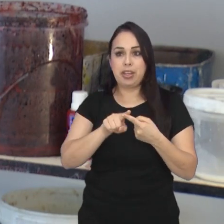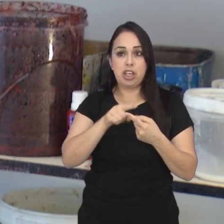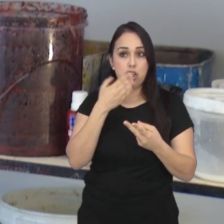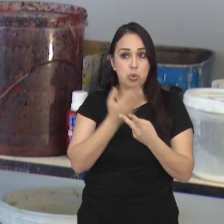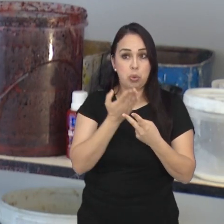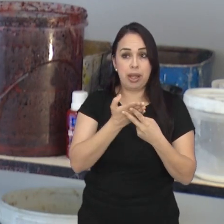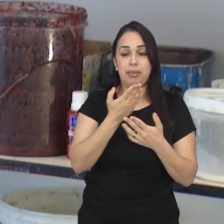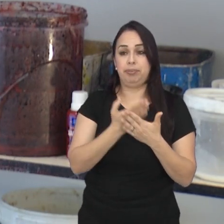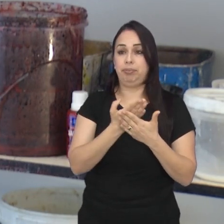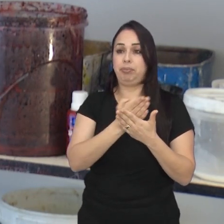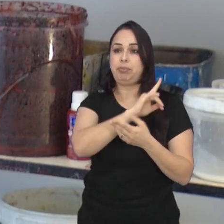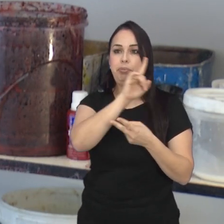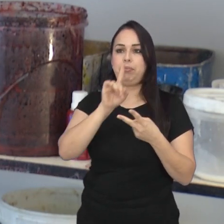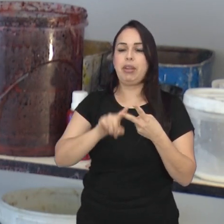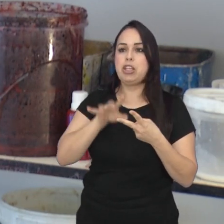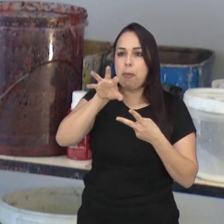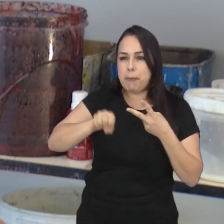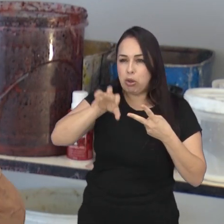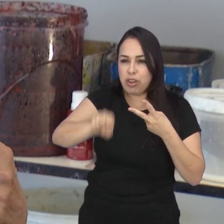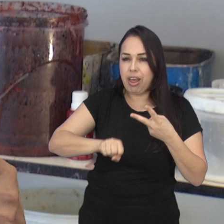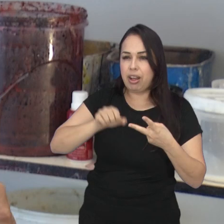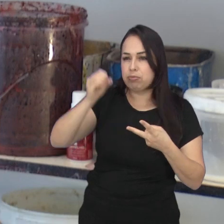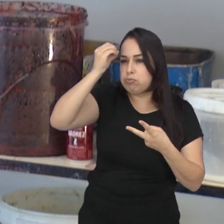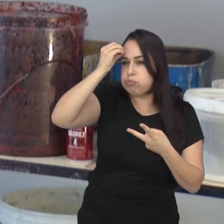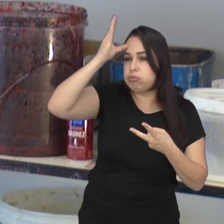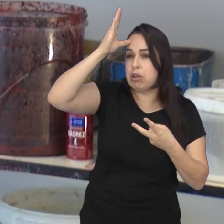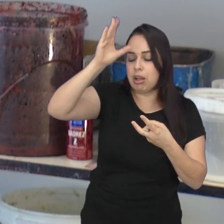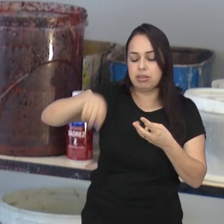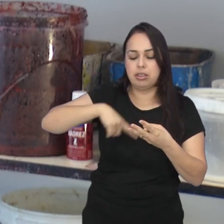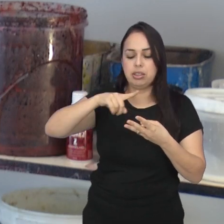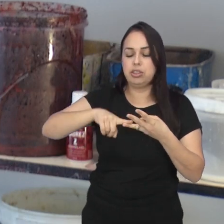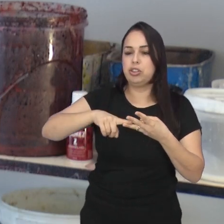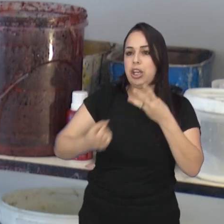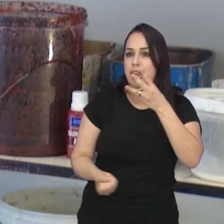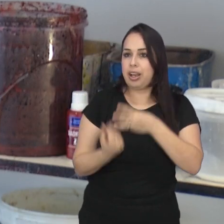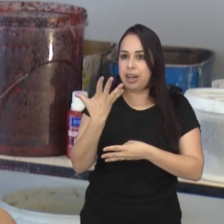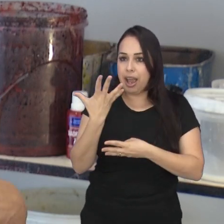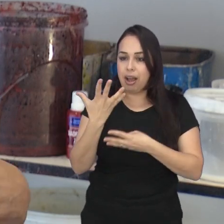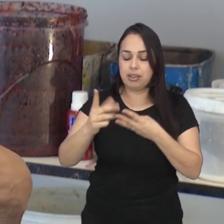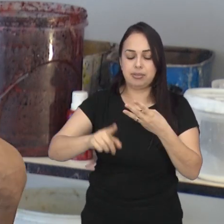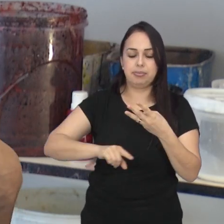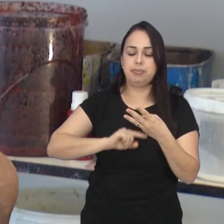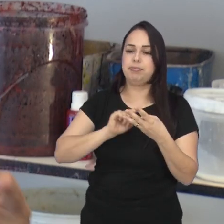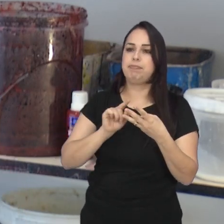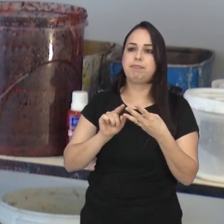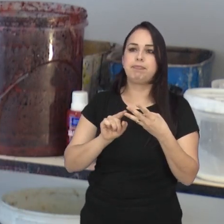estudo, de busca, né, de elaboração.